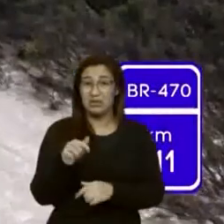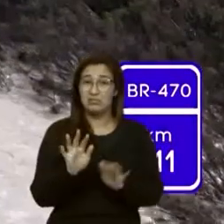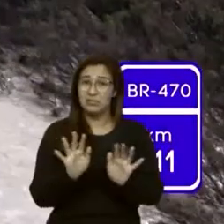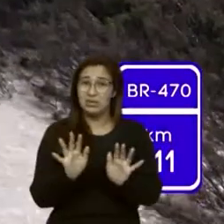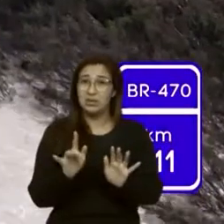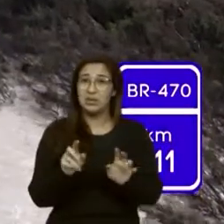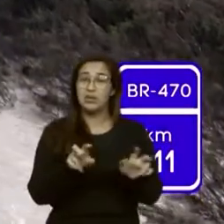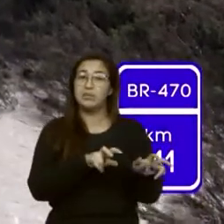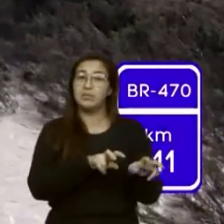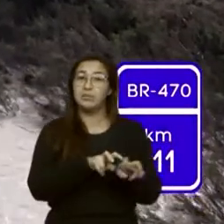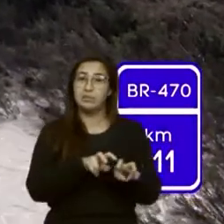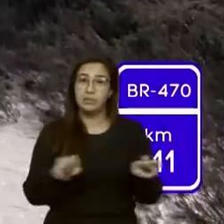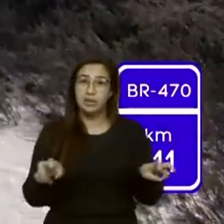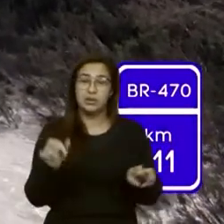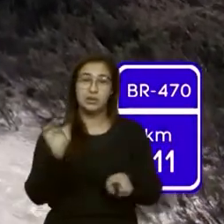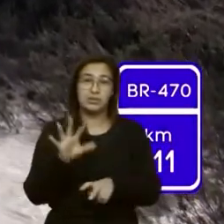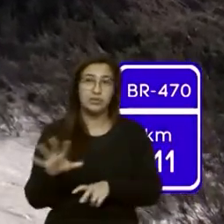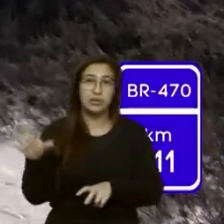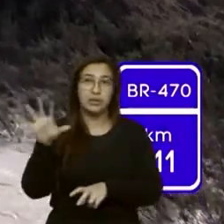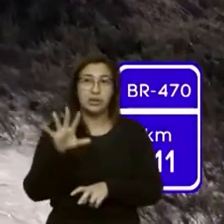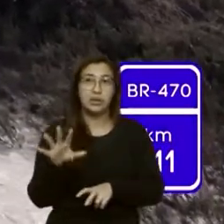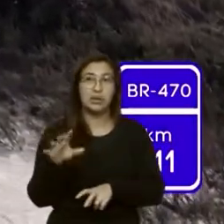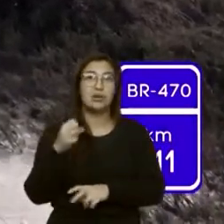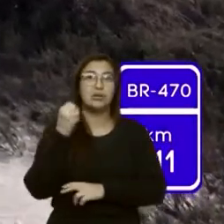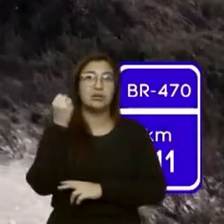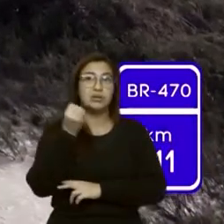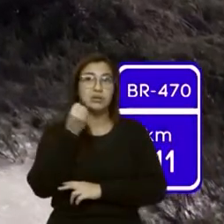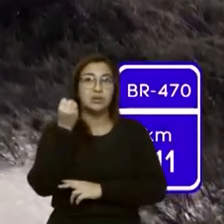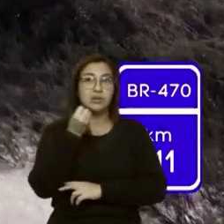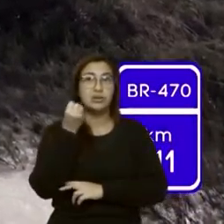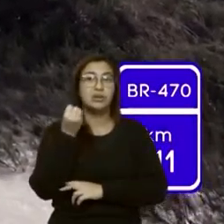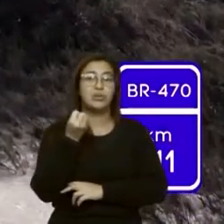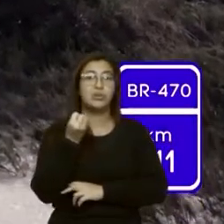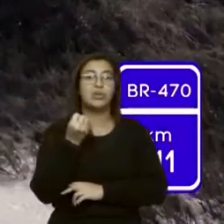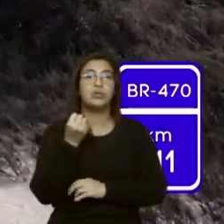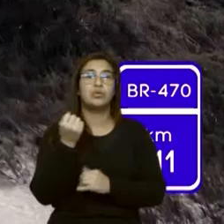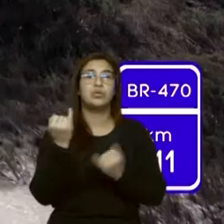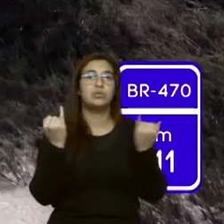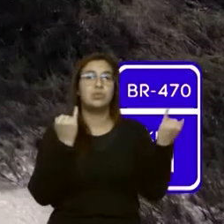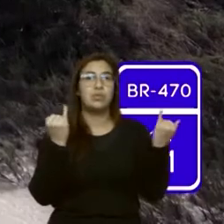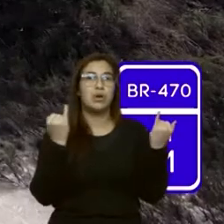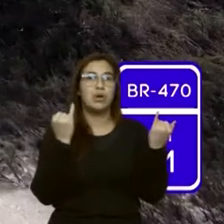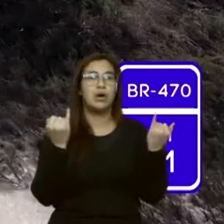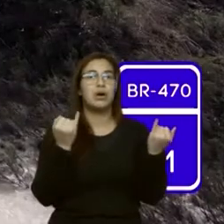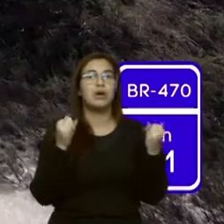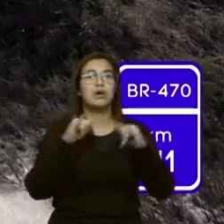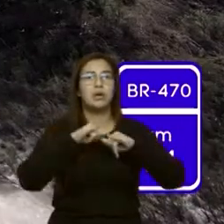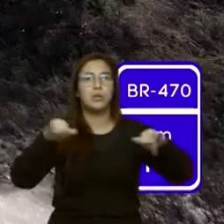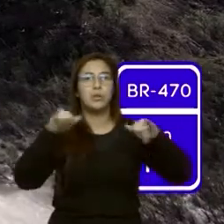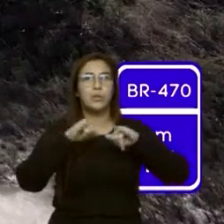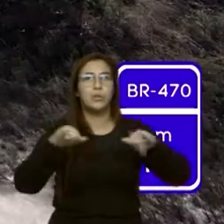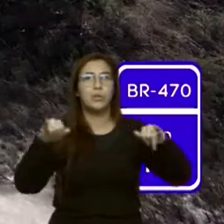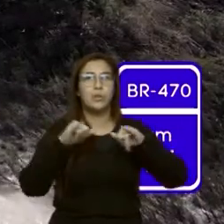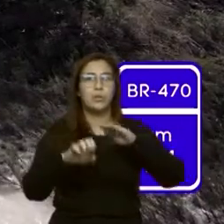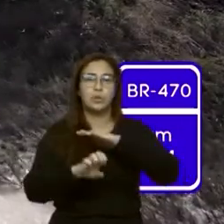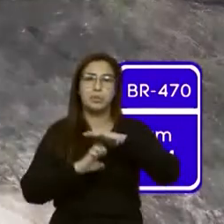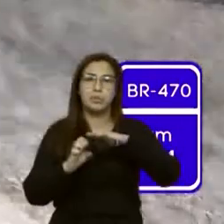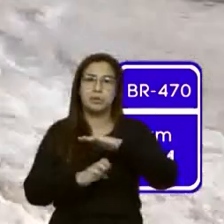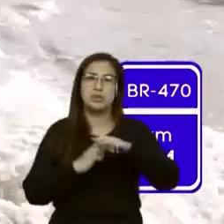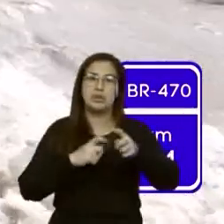bancada federal, são os nossos senadores, é a imprensa, é a associação empresarial,